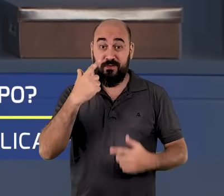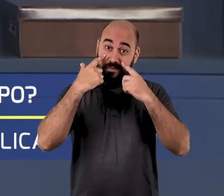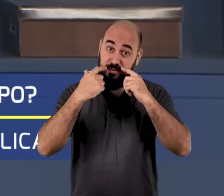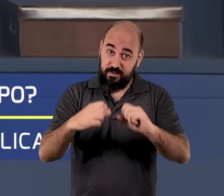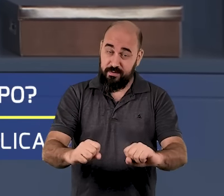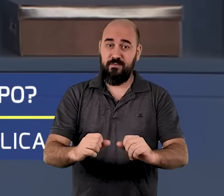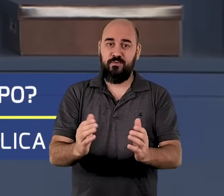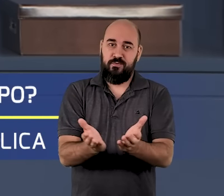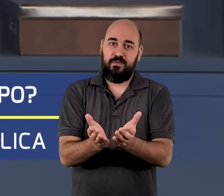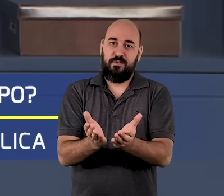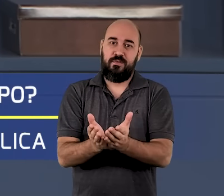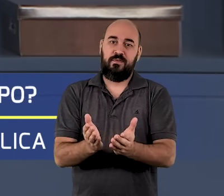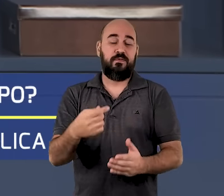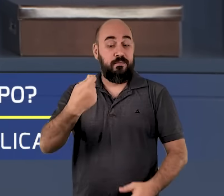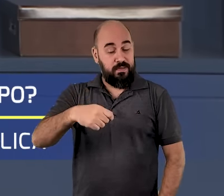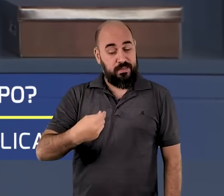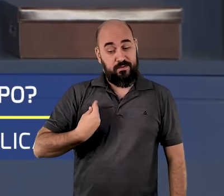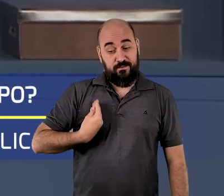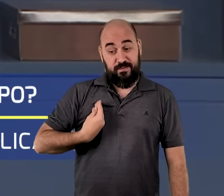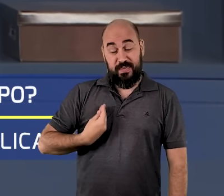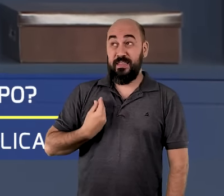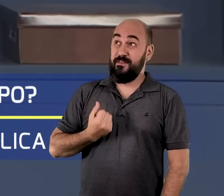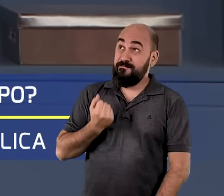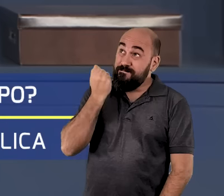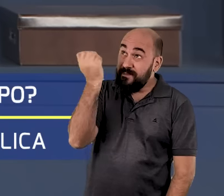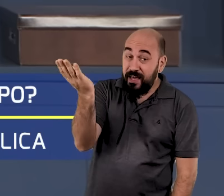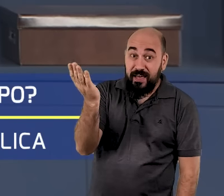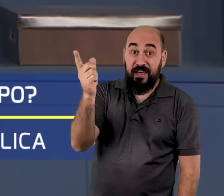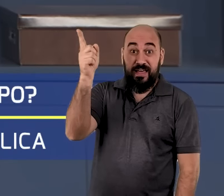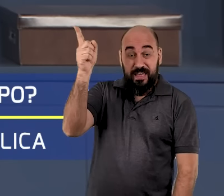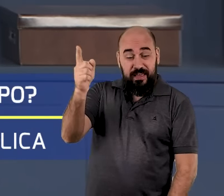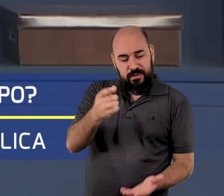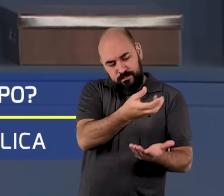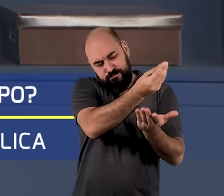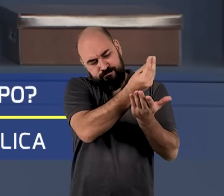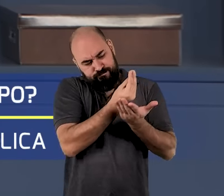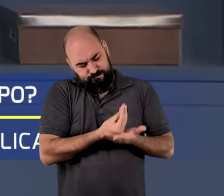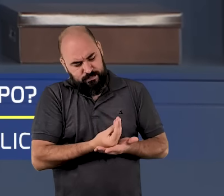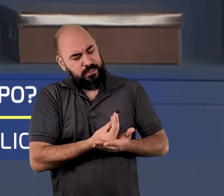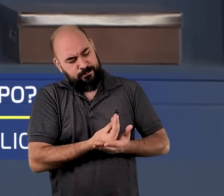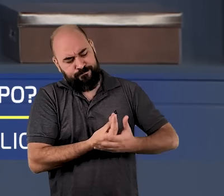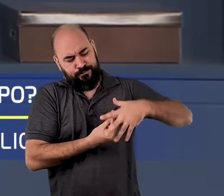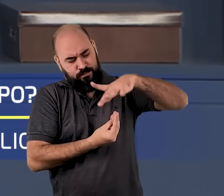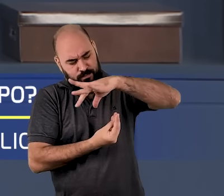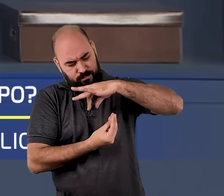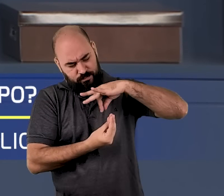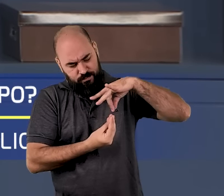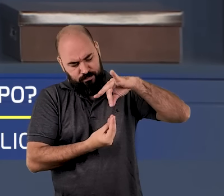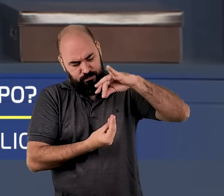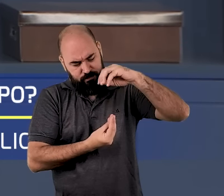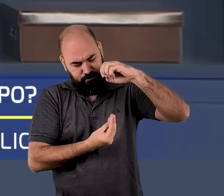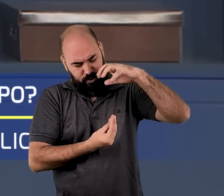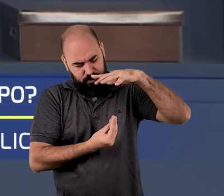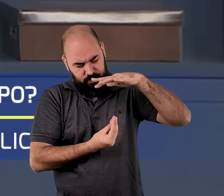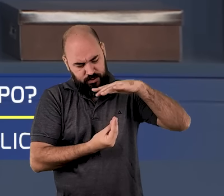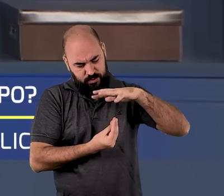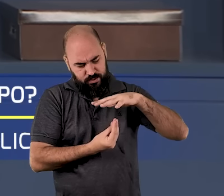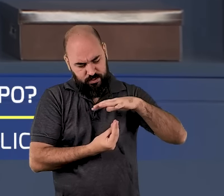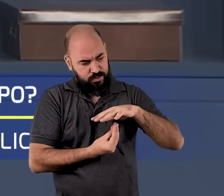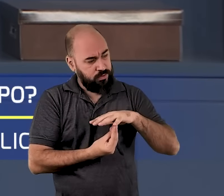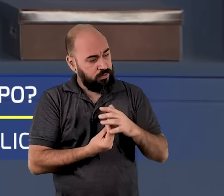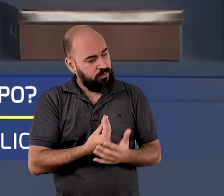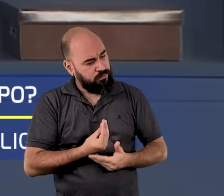Santo santifique a nossa vida, para que todos aqueles que tiverem contato conosco,